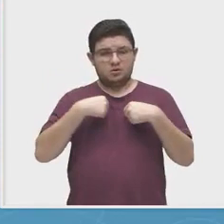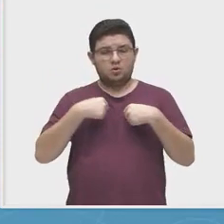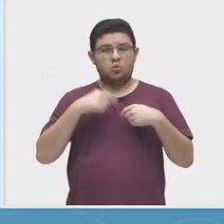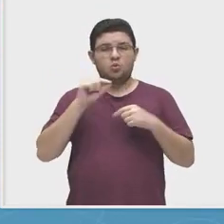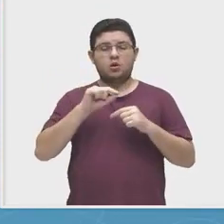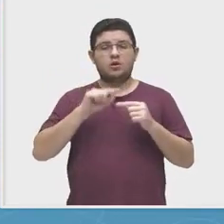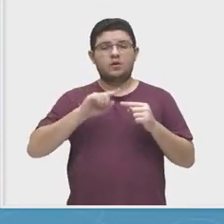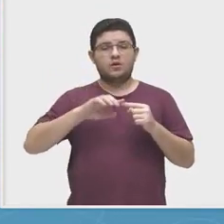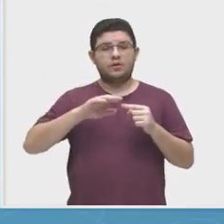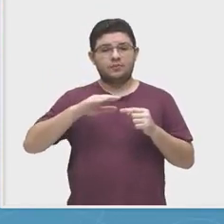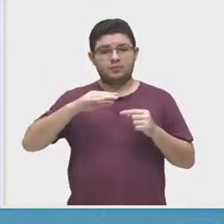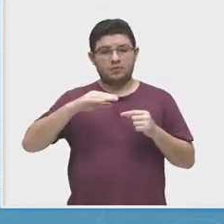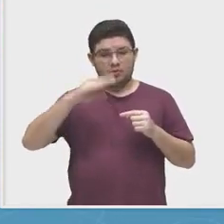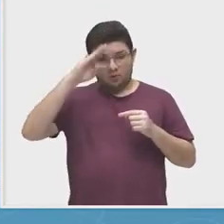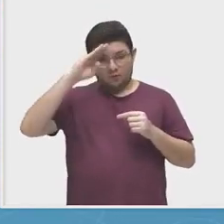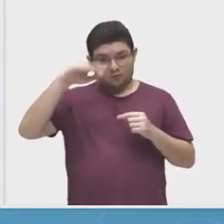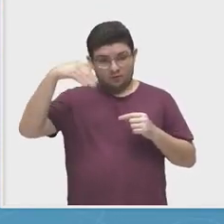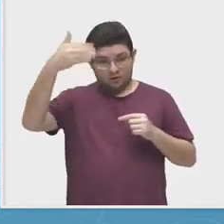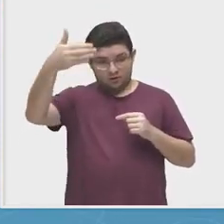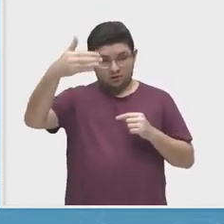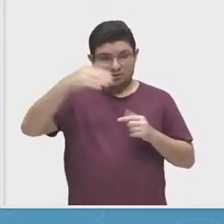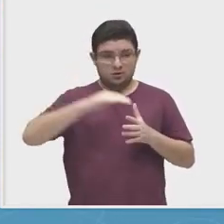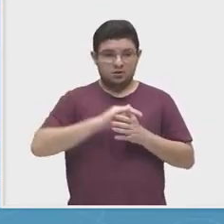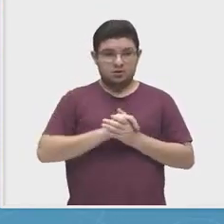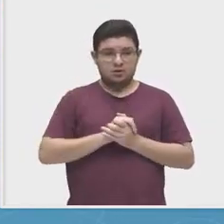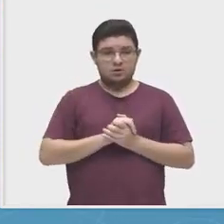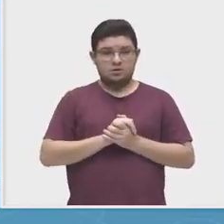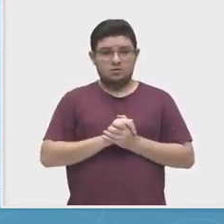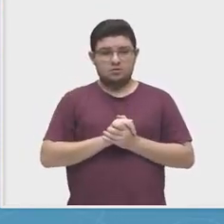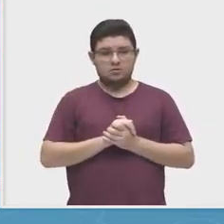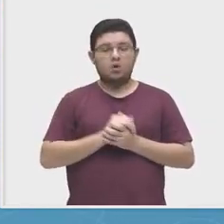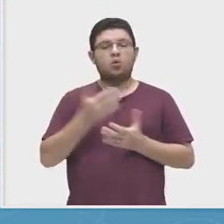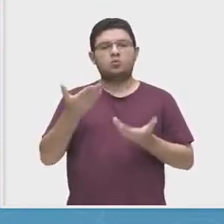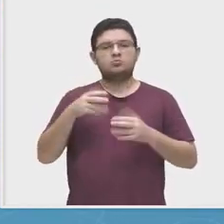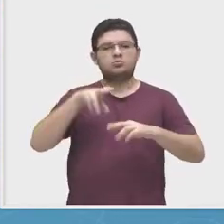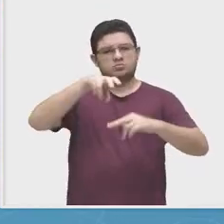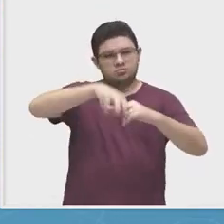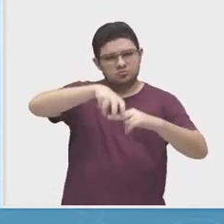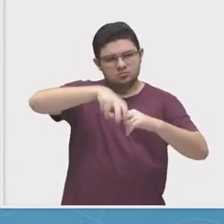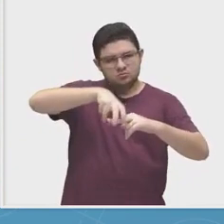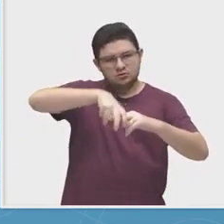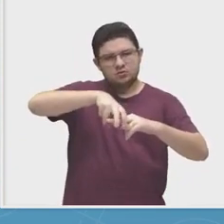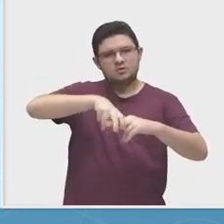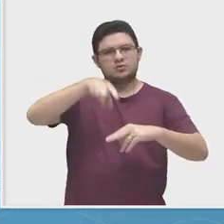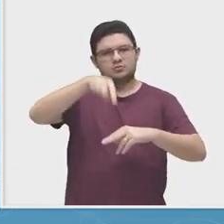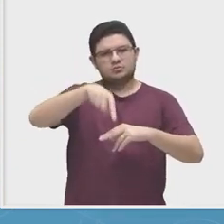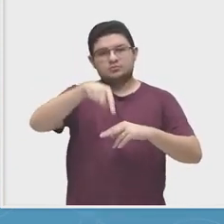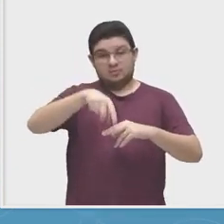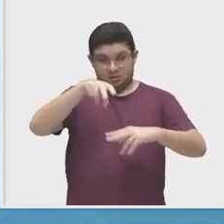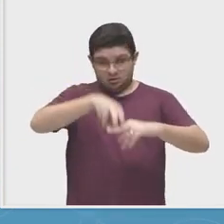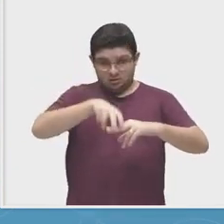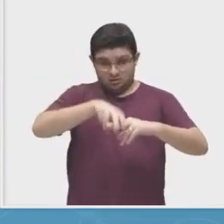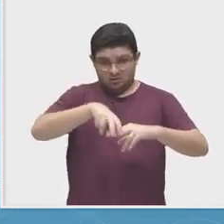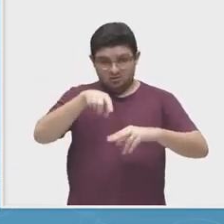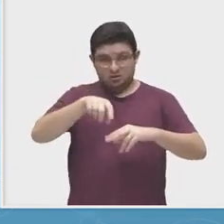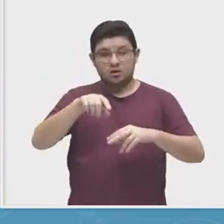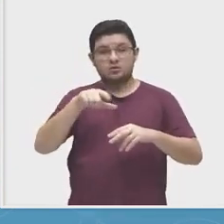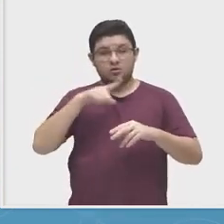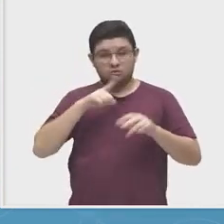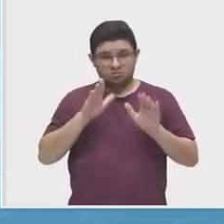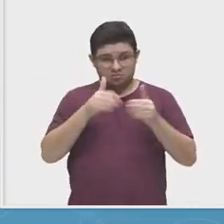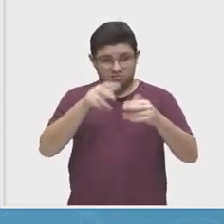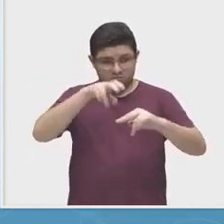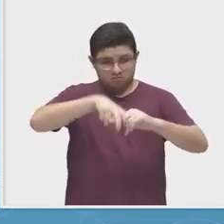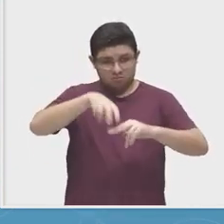frente, né, esperava por mim na cadeira, né, na mesa da frente. Então, local bem exato, at, local bem exato.